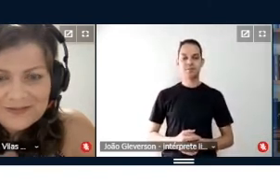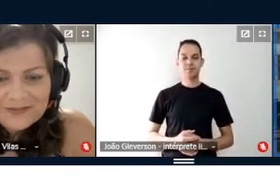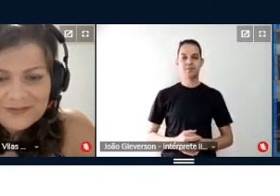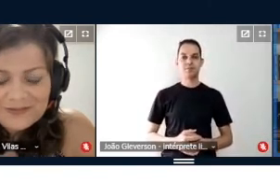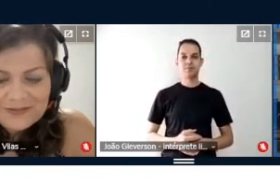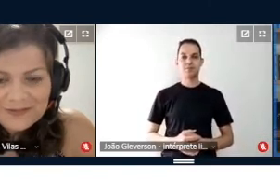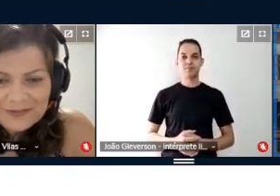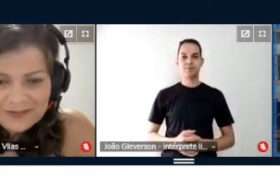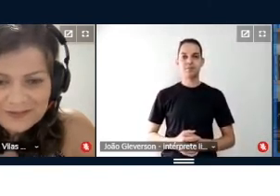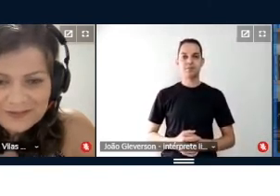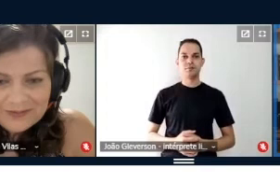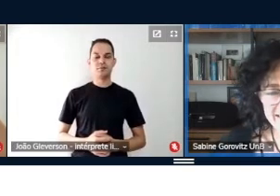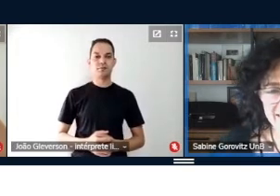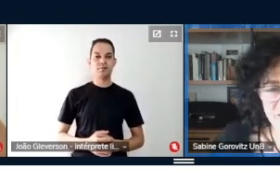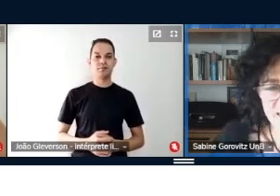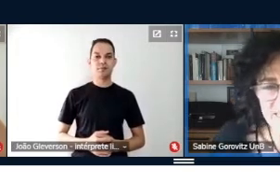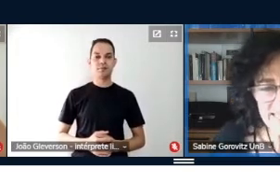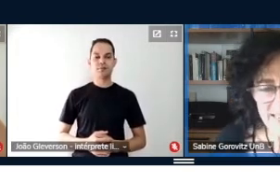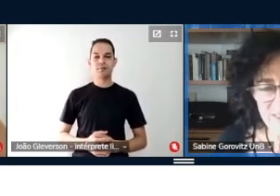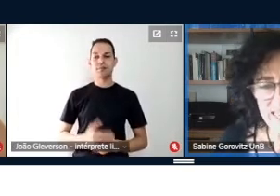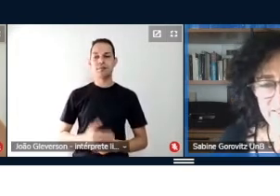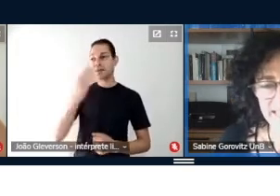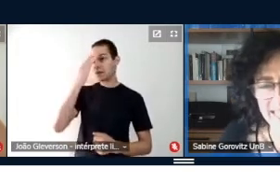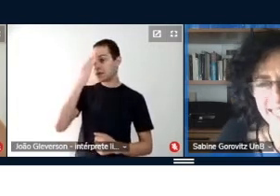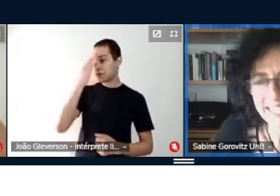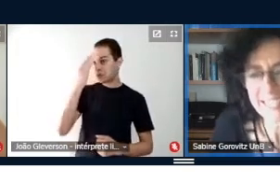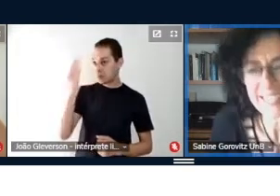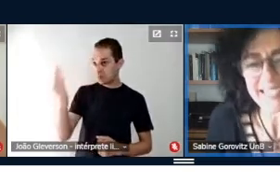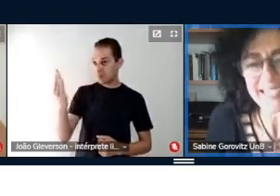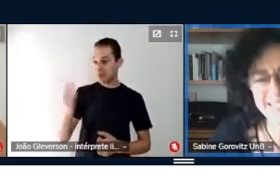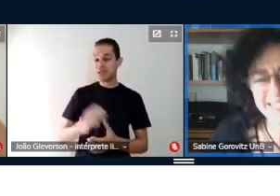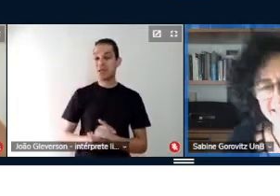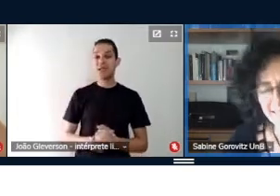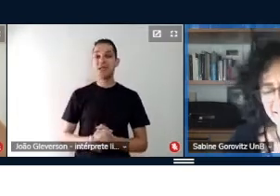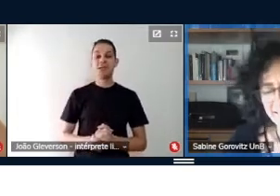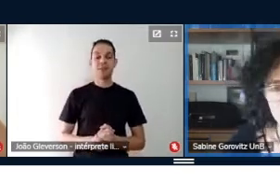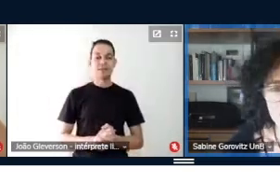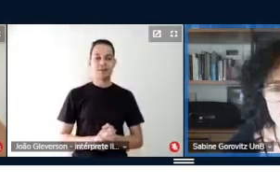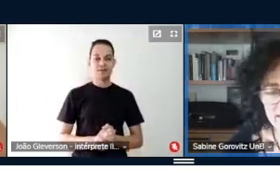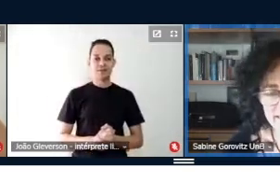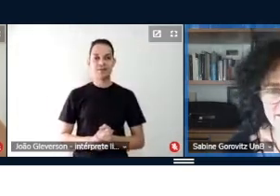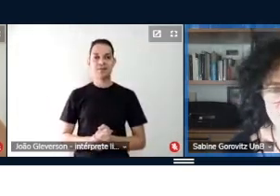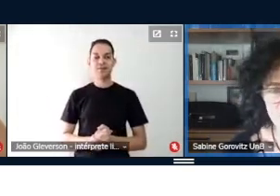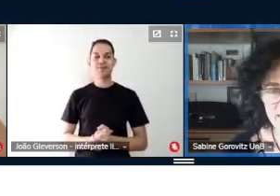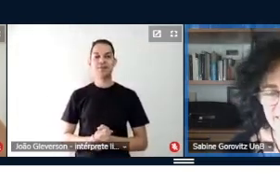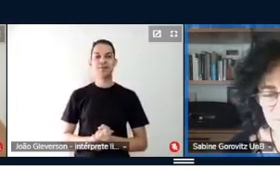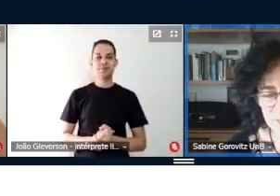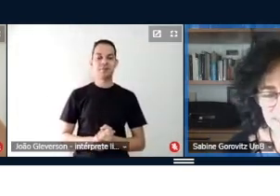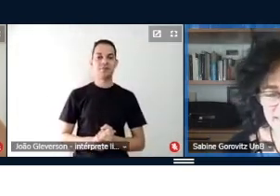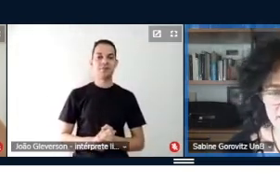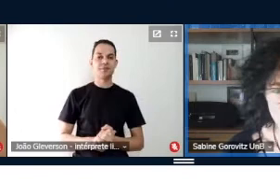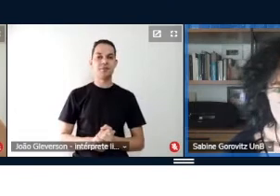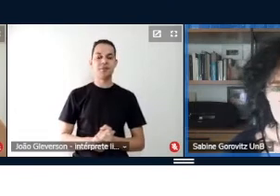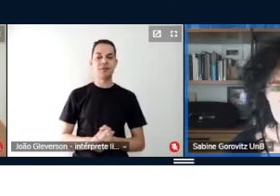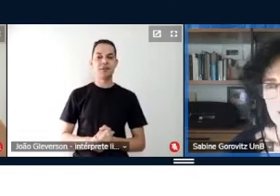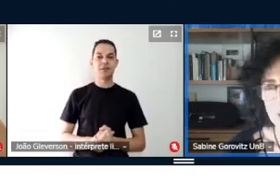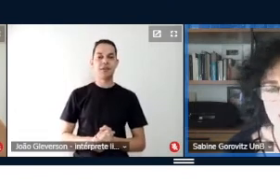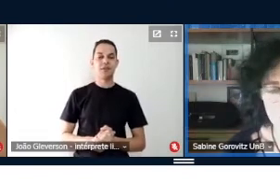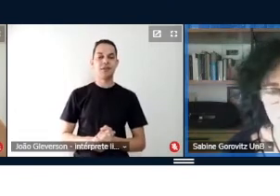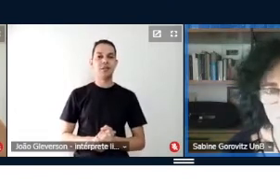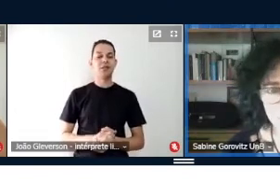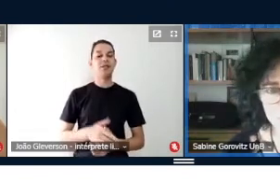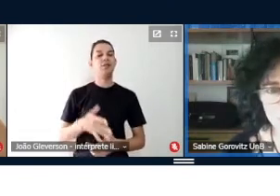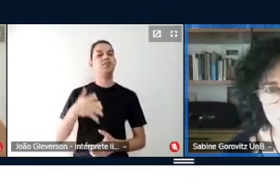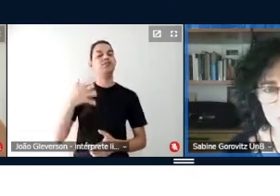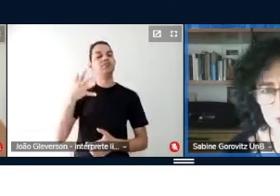Muito obrigada, Francis, agora apareceram as referências, já agradeço por essa exposição, passou